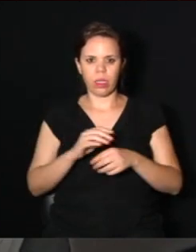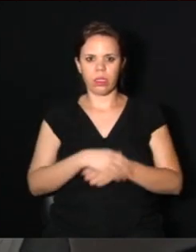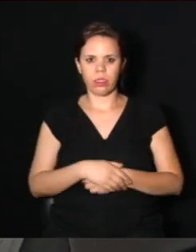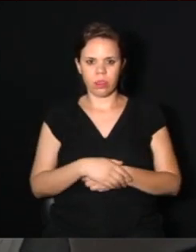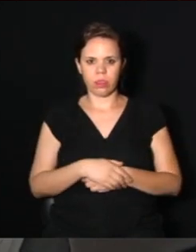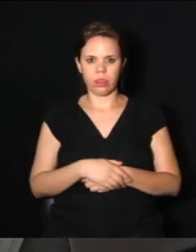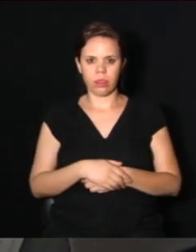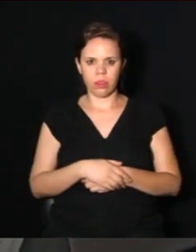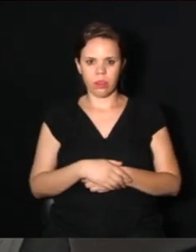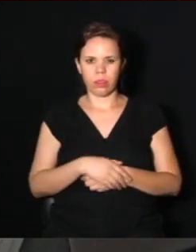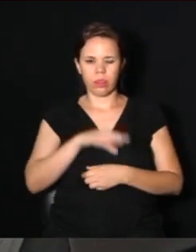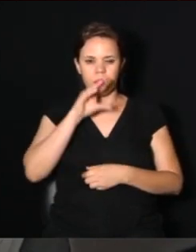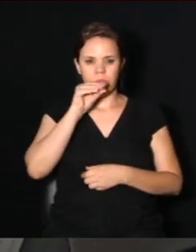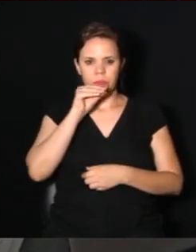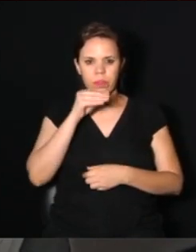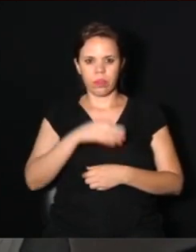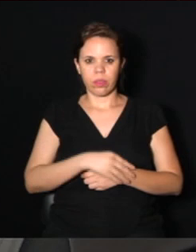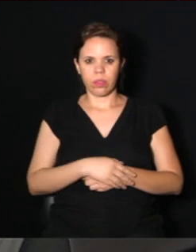aos funcionários,